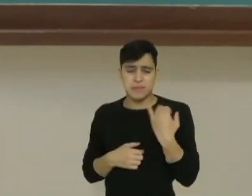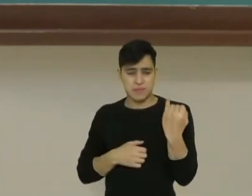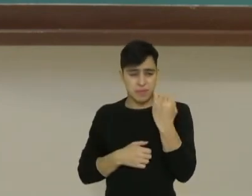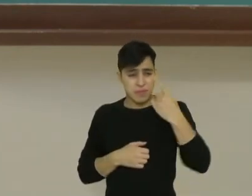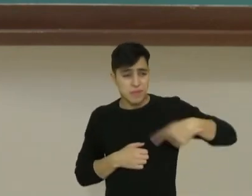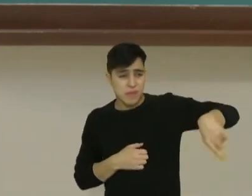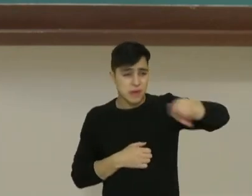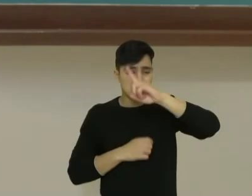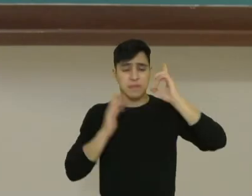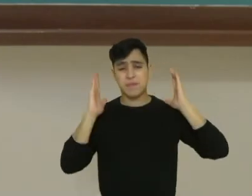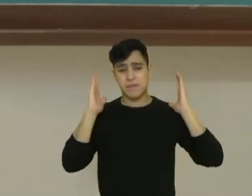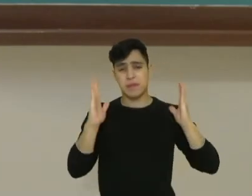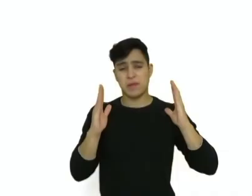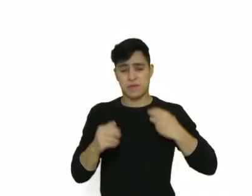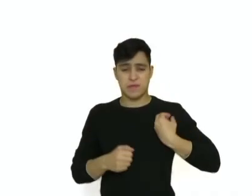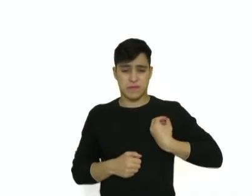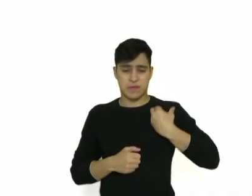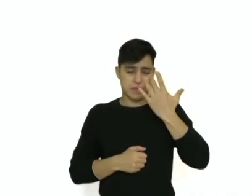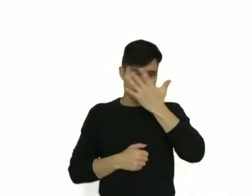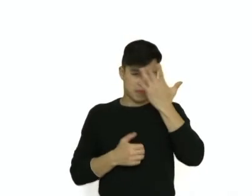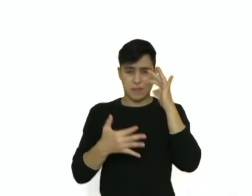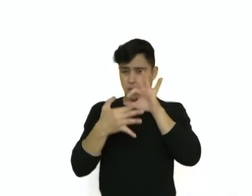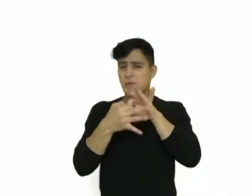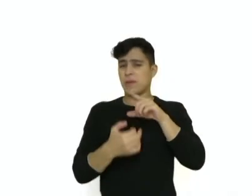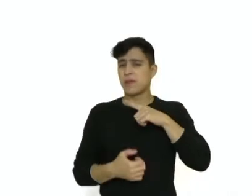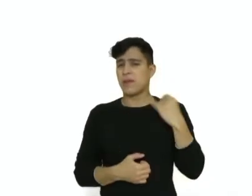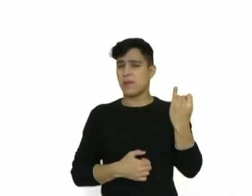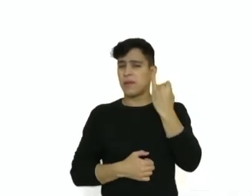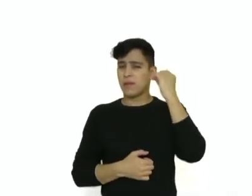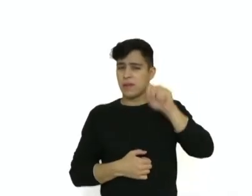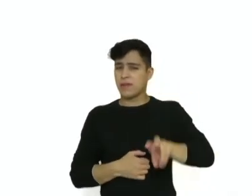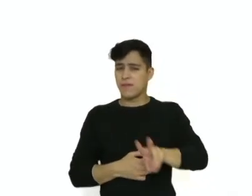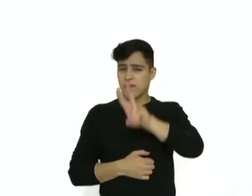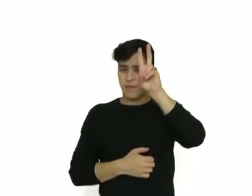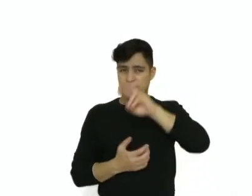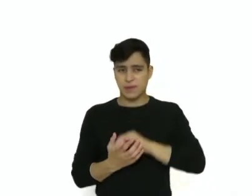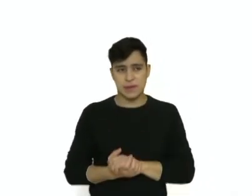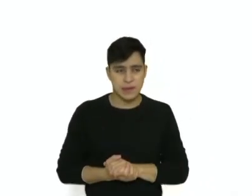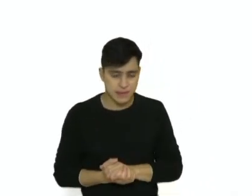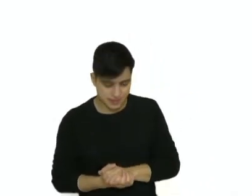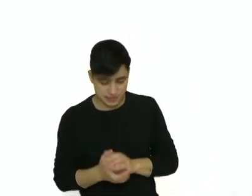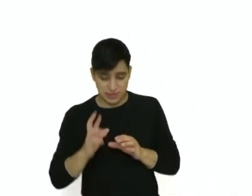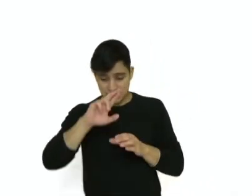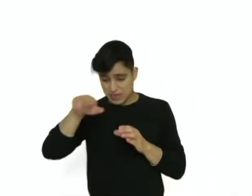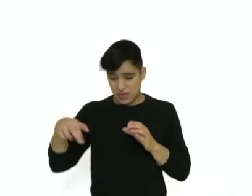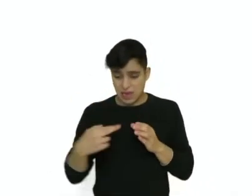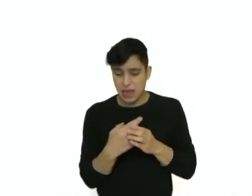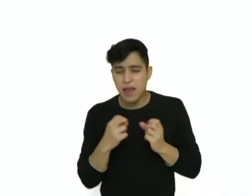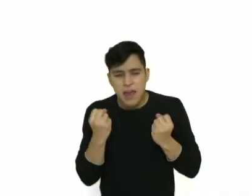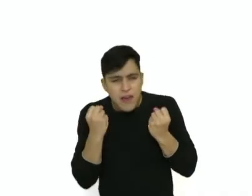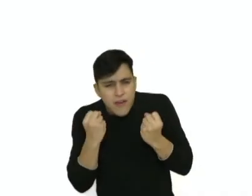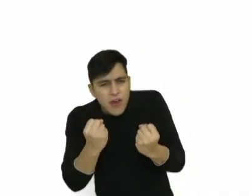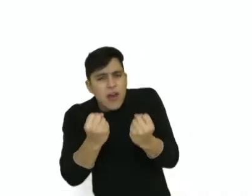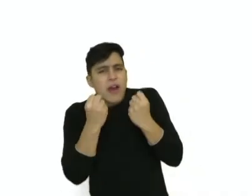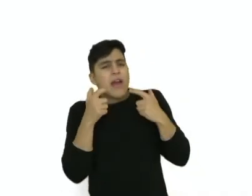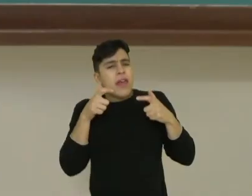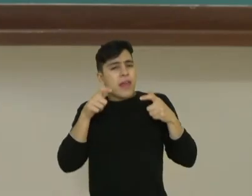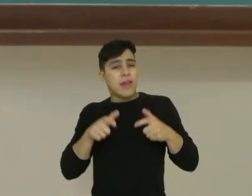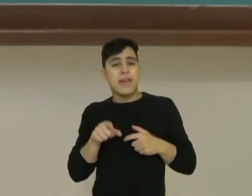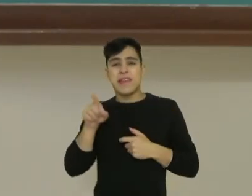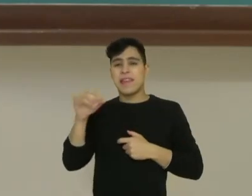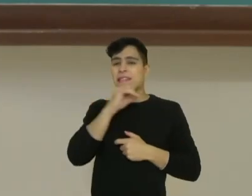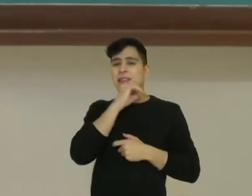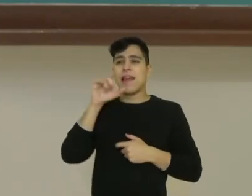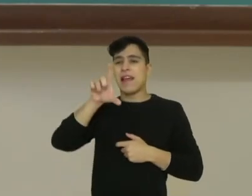das pessoas. O Renascimento ocorreu com mais expressividade na Itália, justamente aonde surgiram